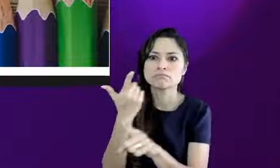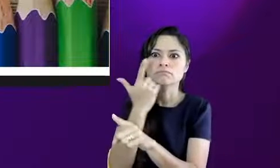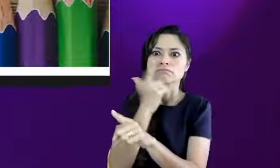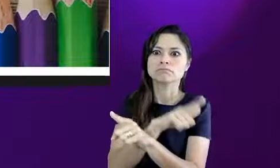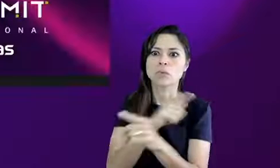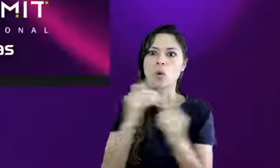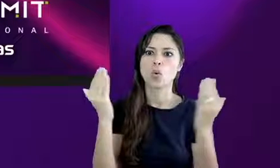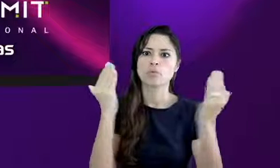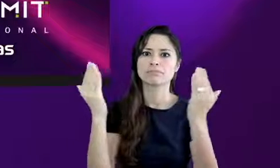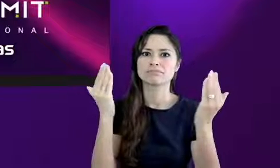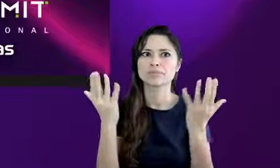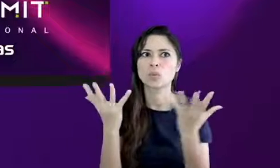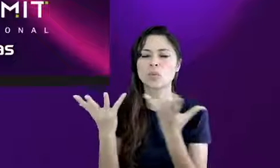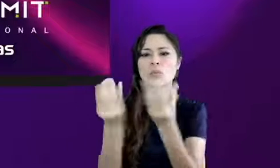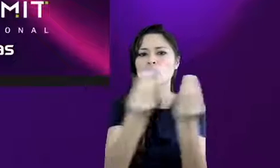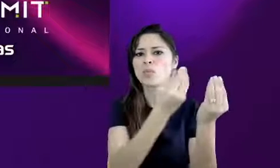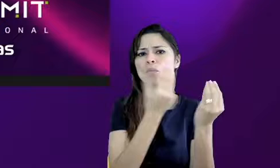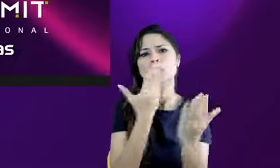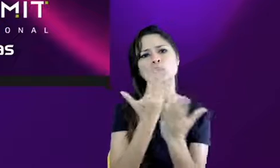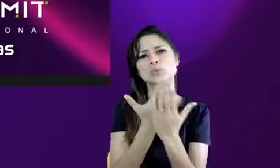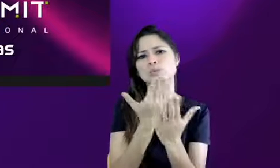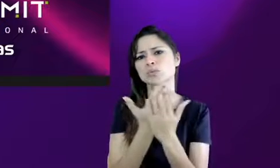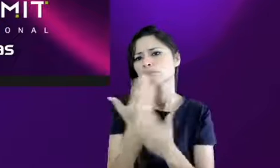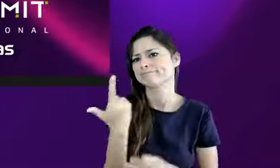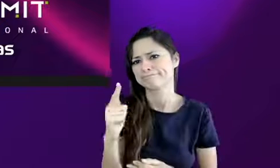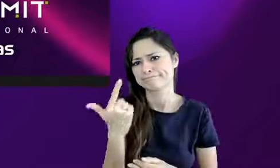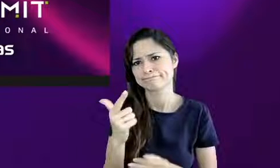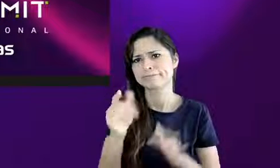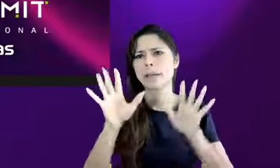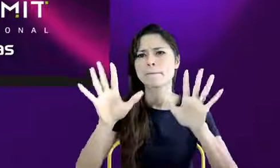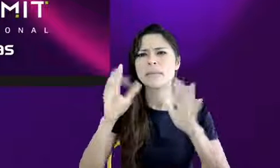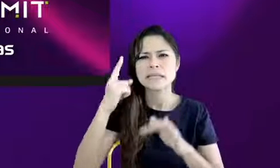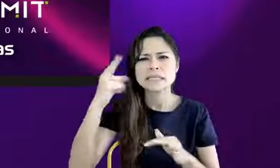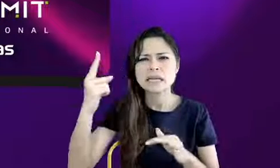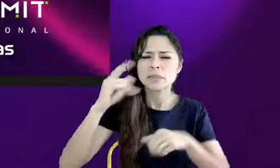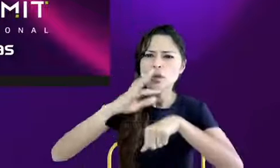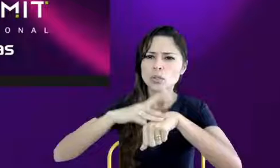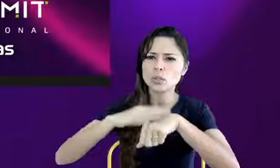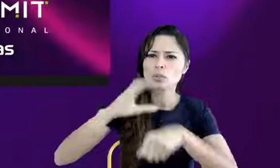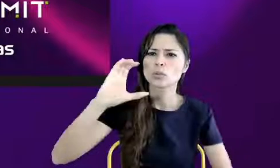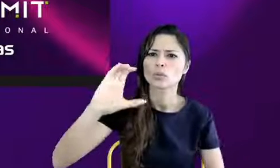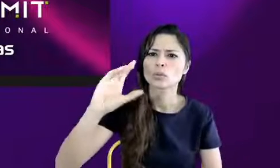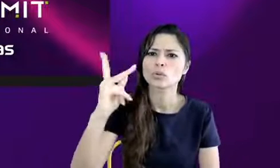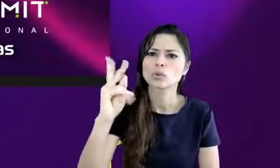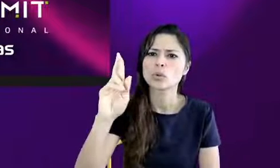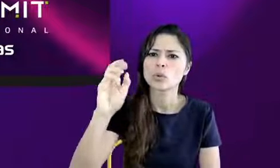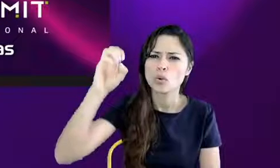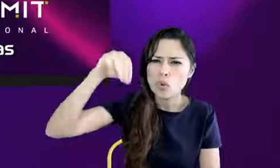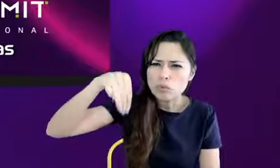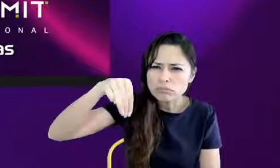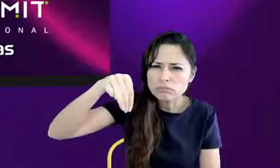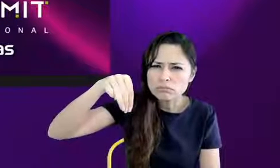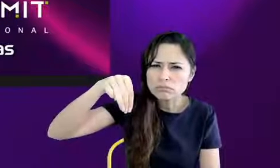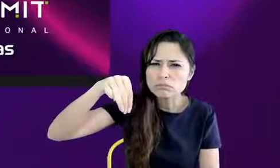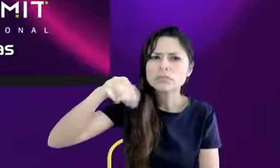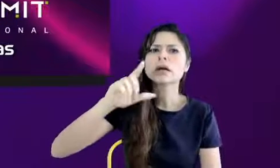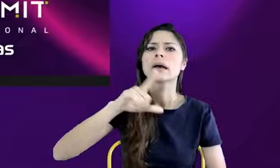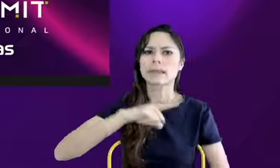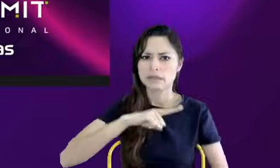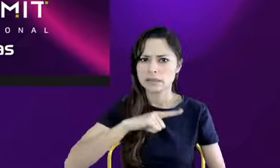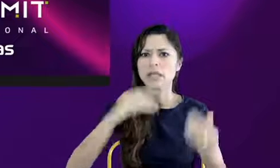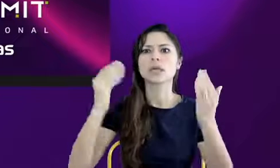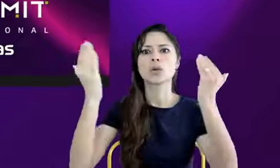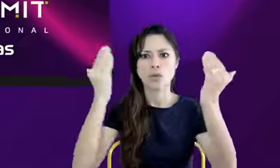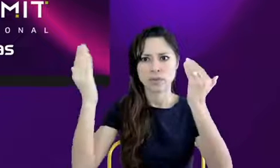nós chamamos head-to-head, mas na doença de Crohn nós temos o CIVU. Esse estudo comparou o ustekinumab e o adalimumab na doença de Crohn e não